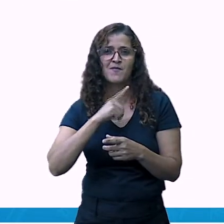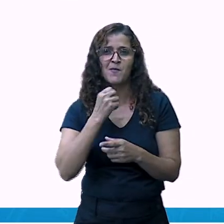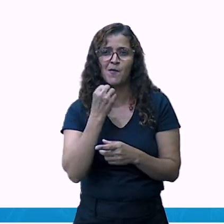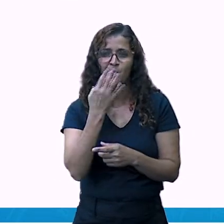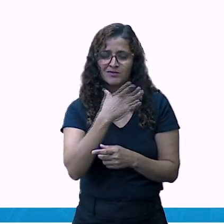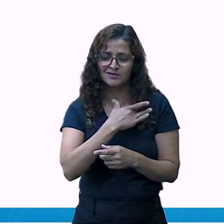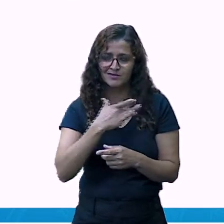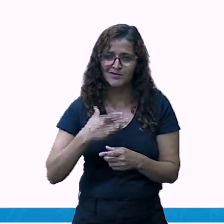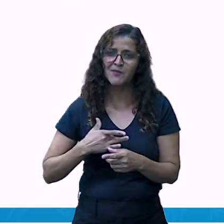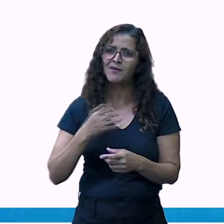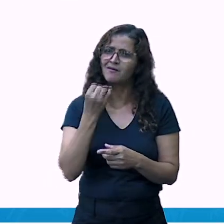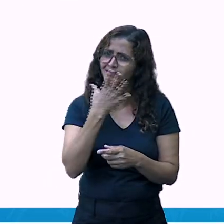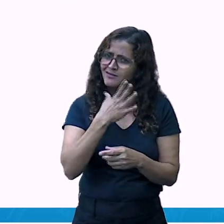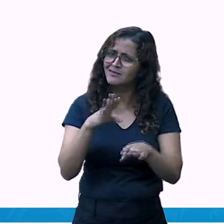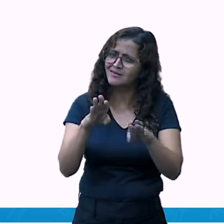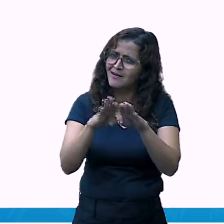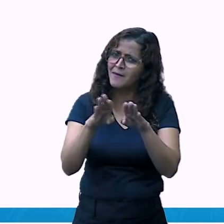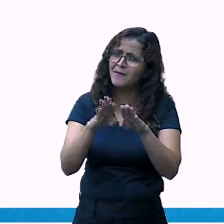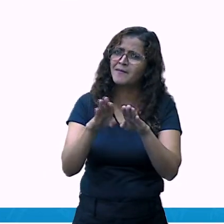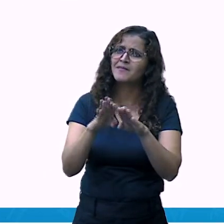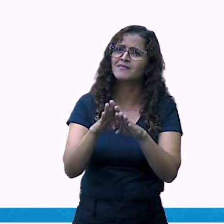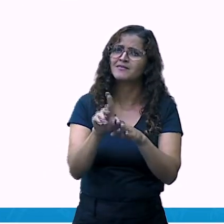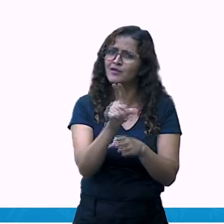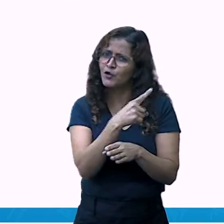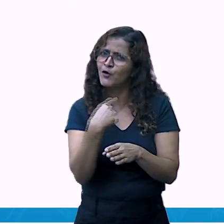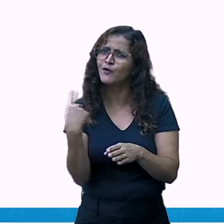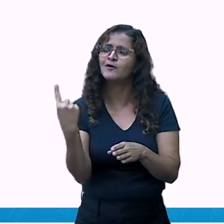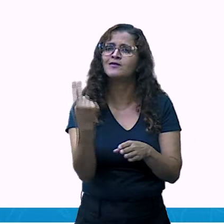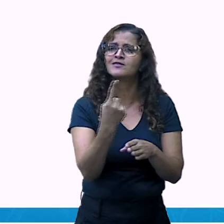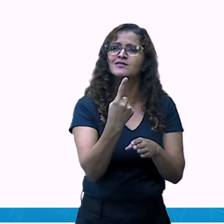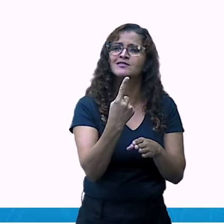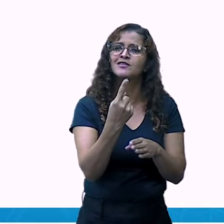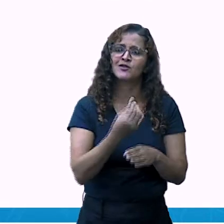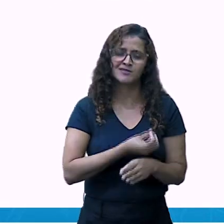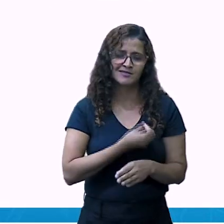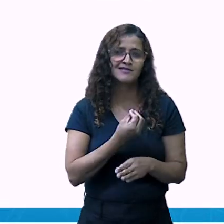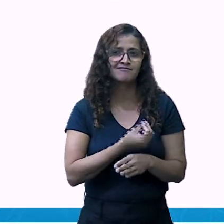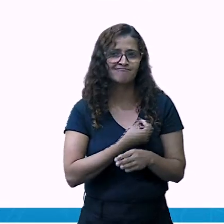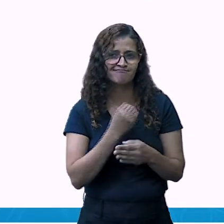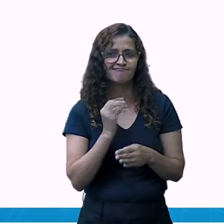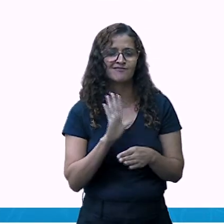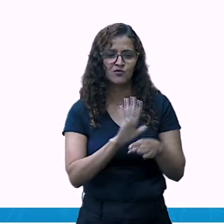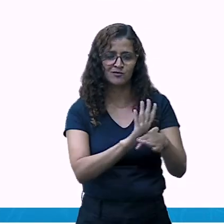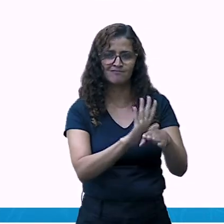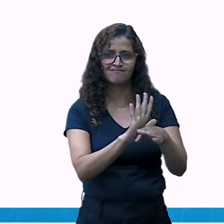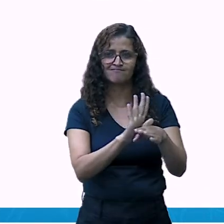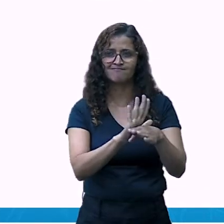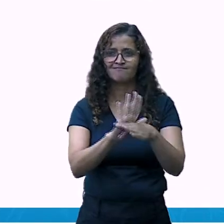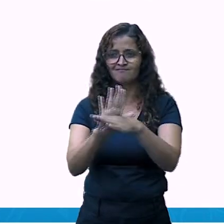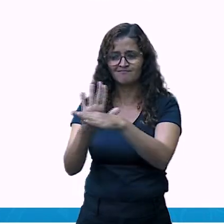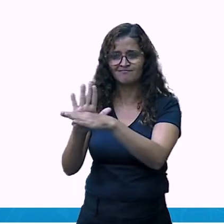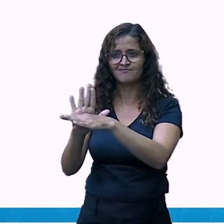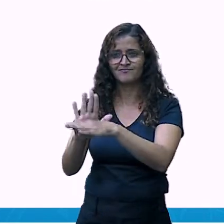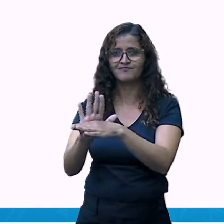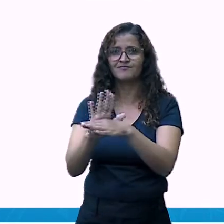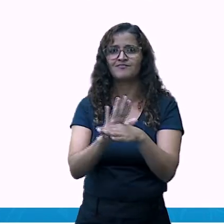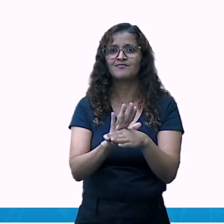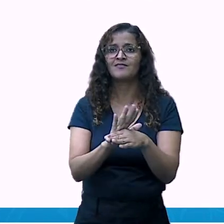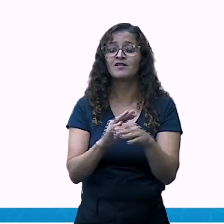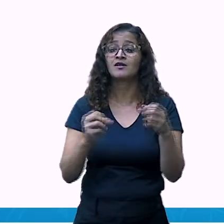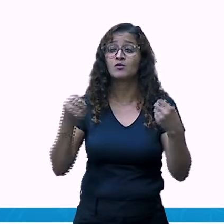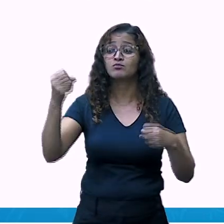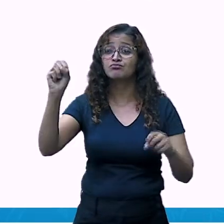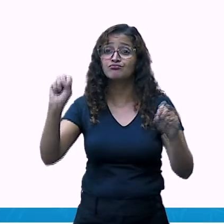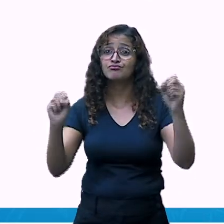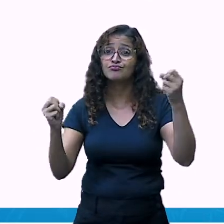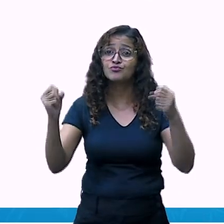trouxeram muitas vantagens aos seres humanos. Somente são utilizados nas indústrias